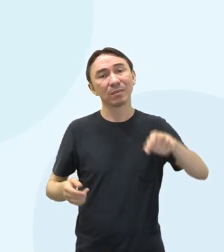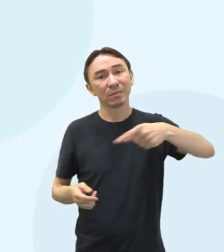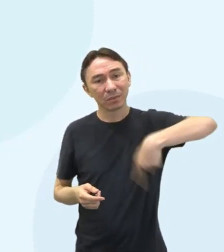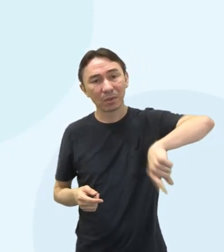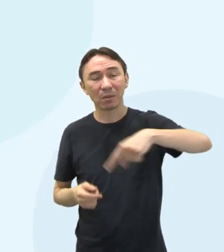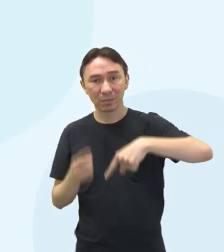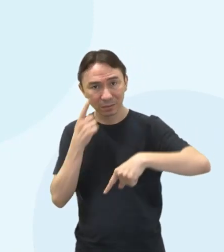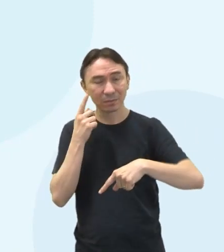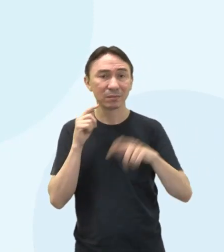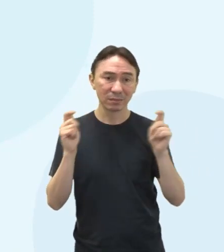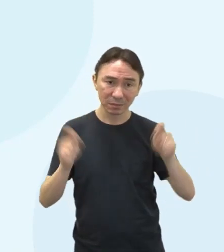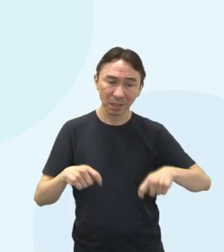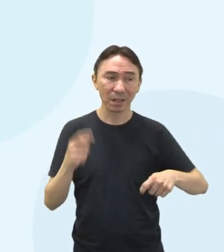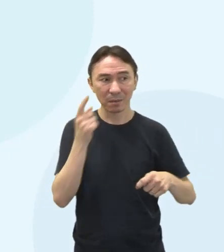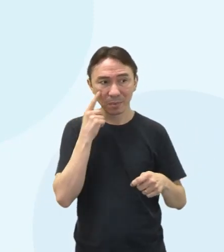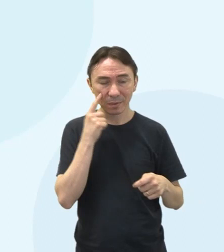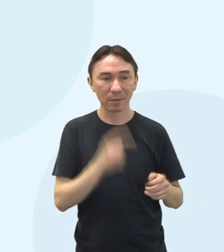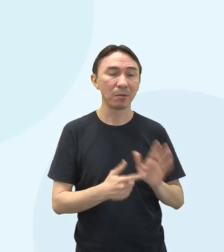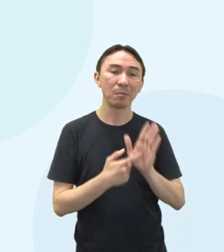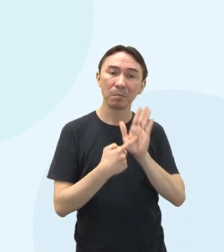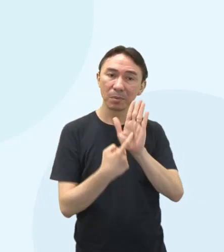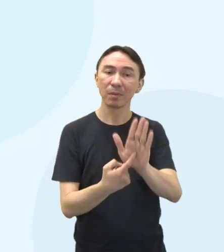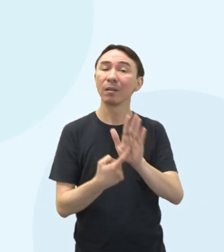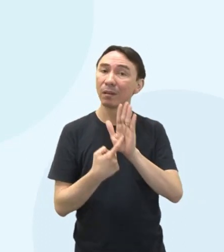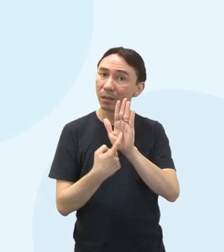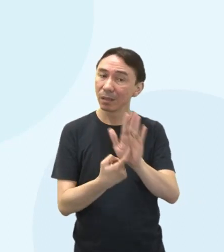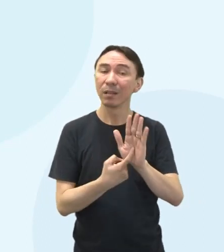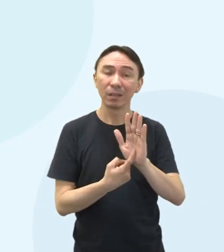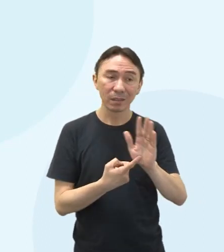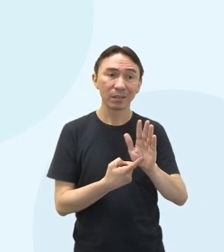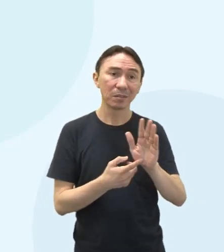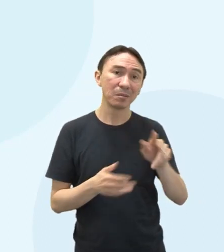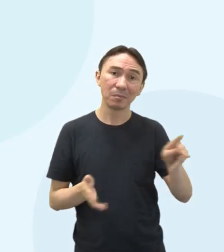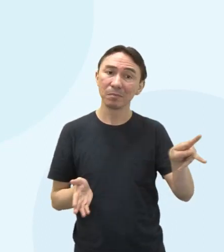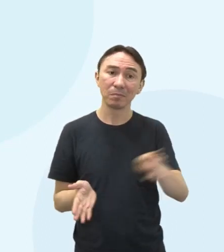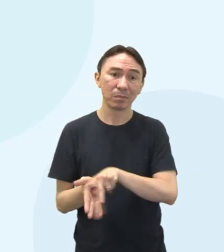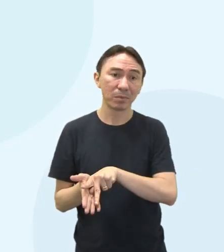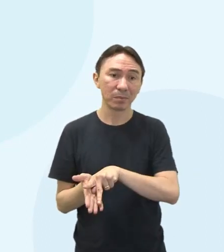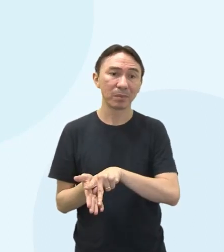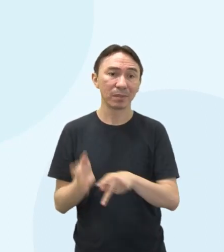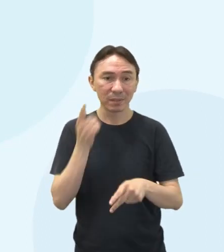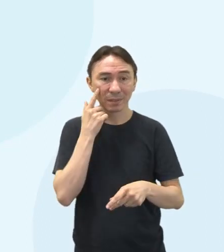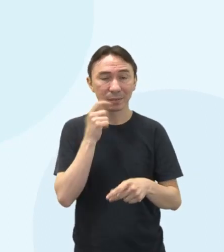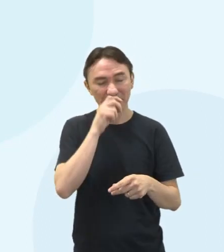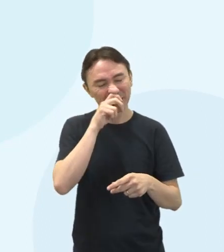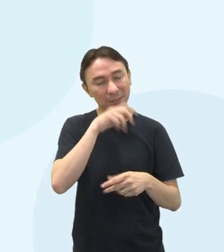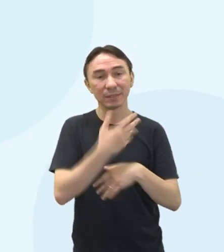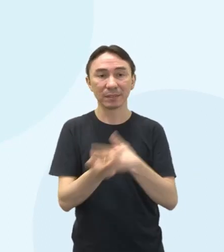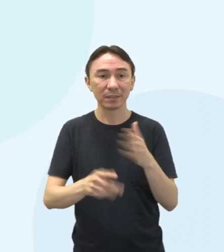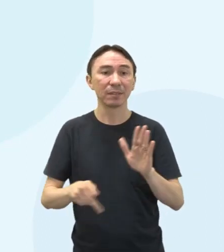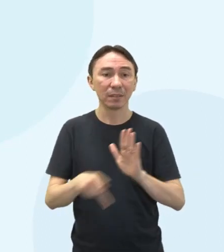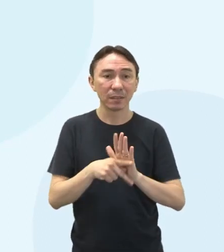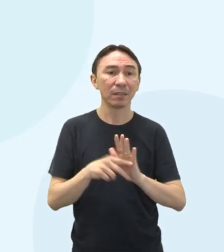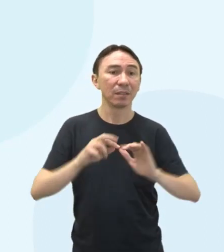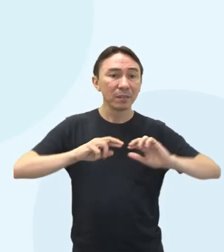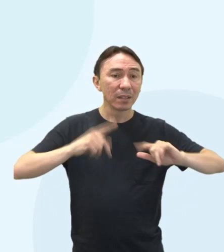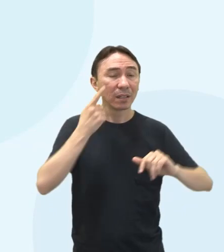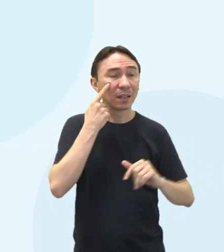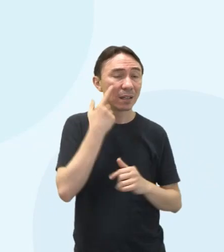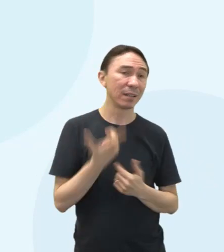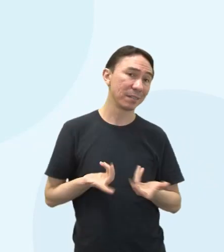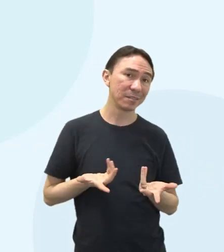E aí o o senhor pode utilizar sua criatividade fazendo aí o dominó das figuras geométricas né